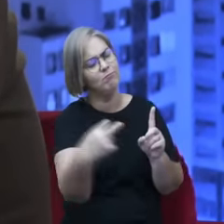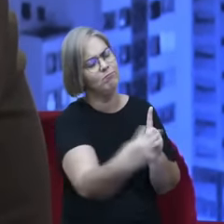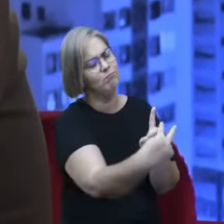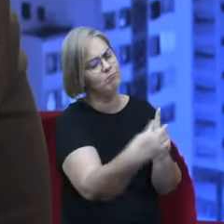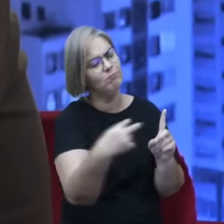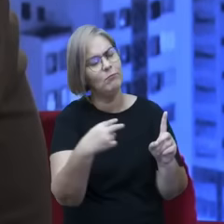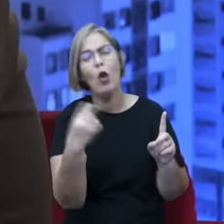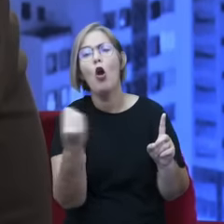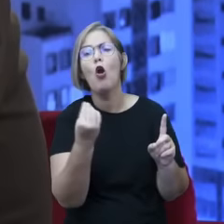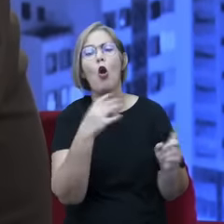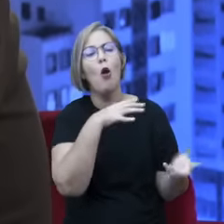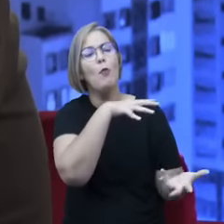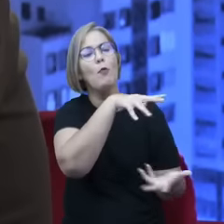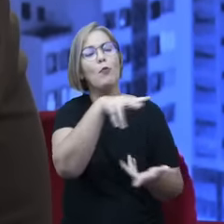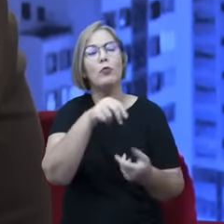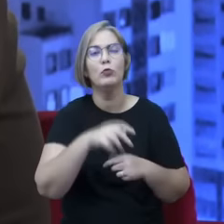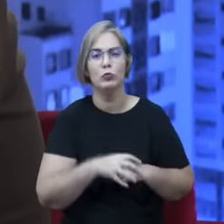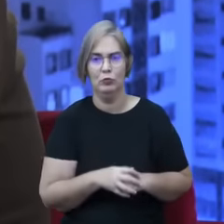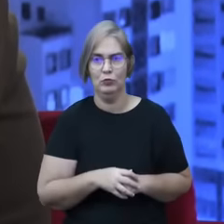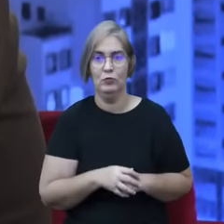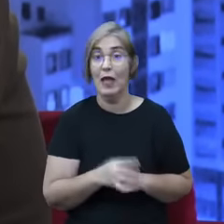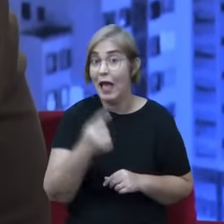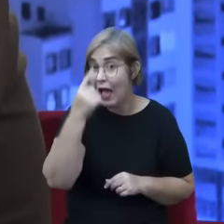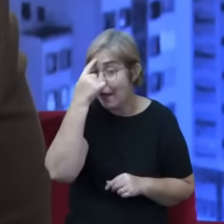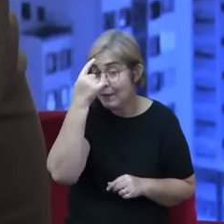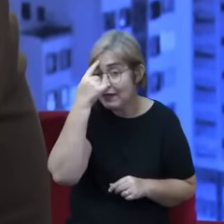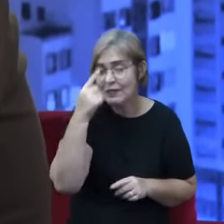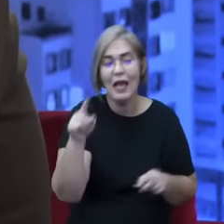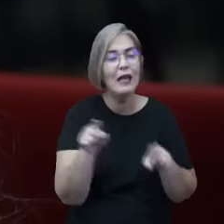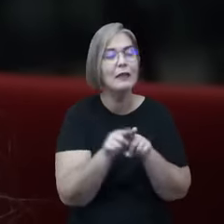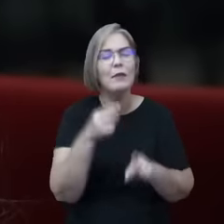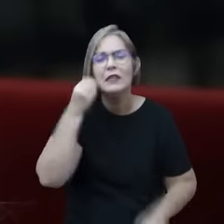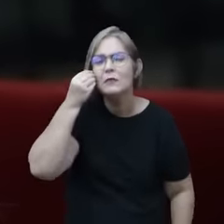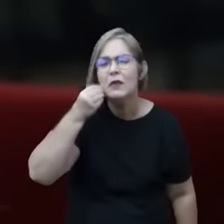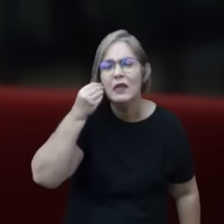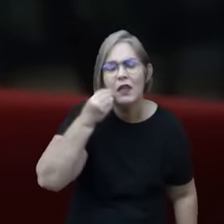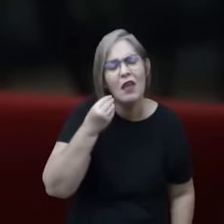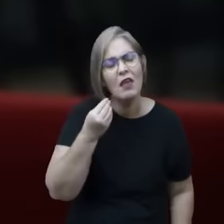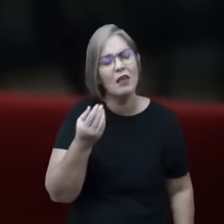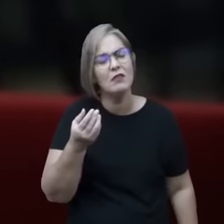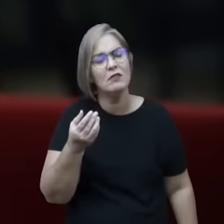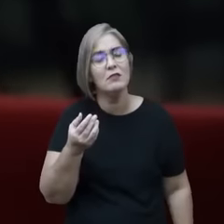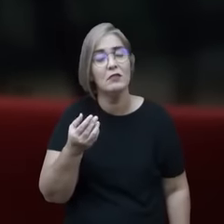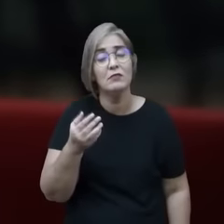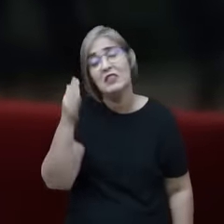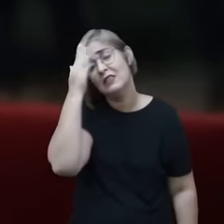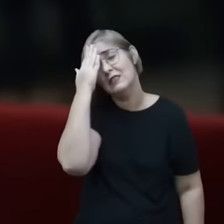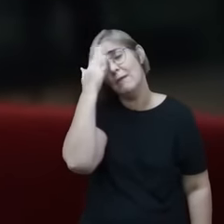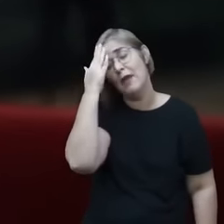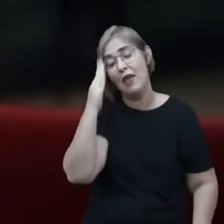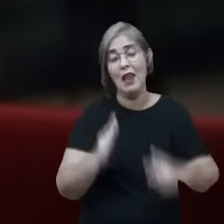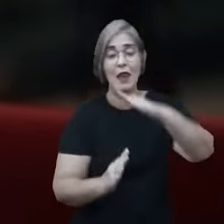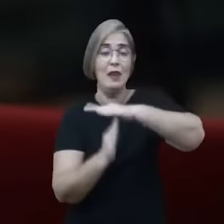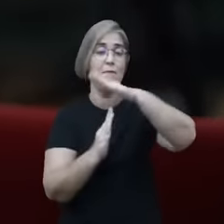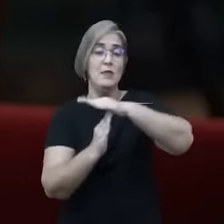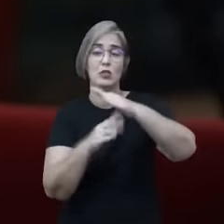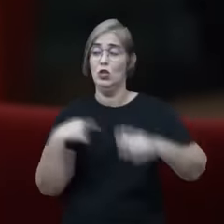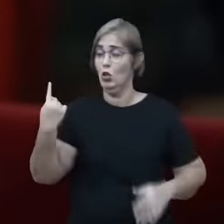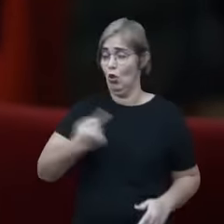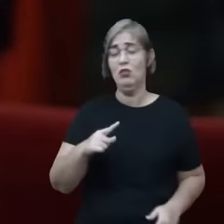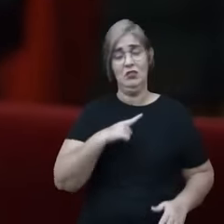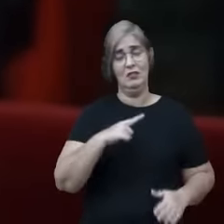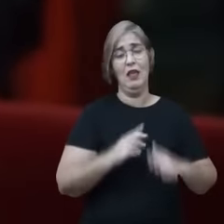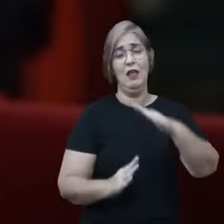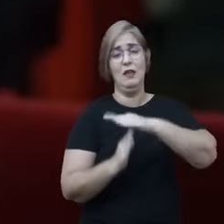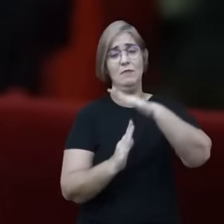né, e também a conferir ã os seus limites, circunscrever os seus limites e os nossos limites também,